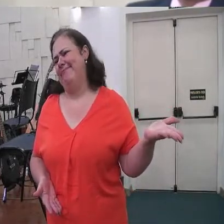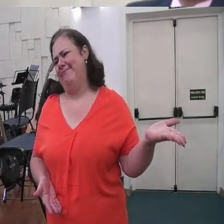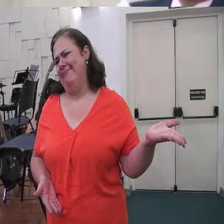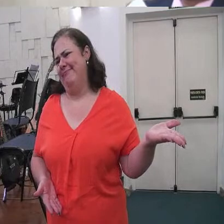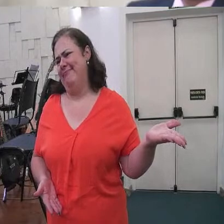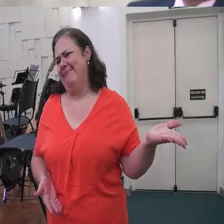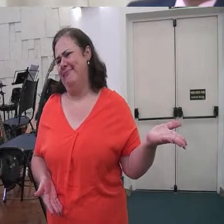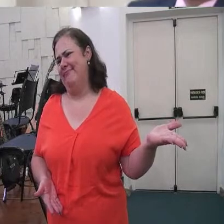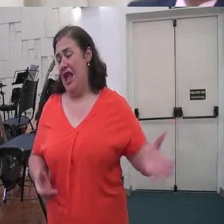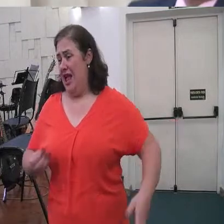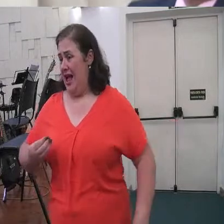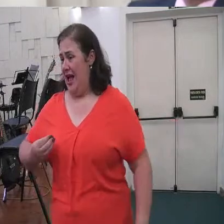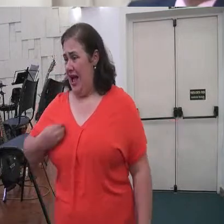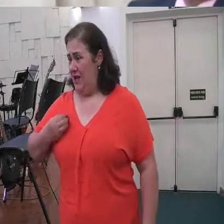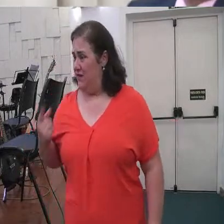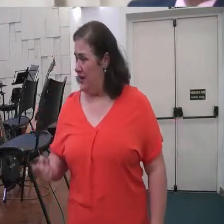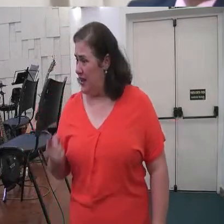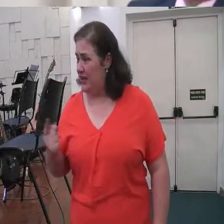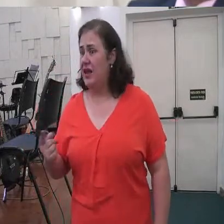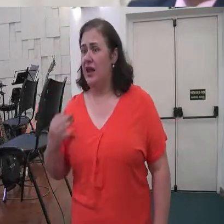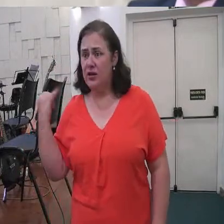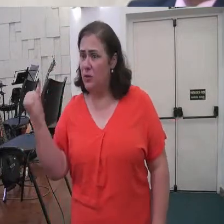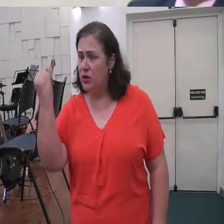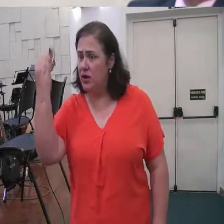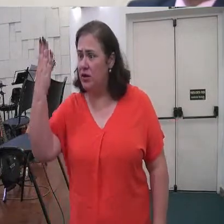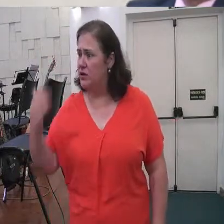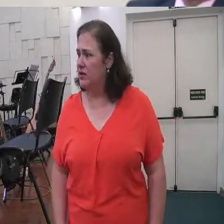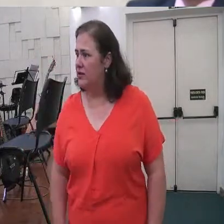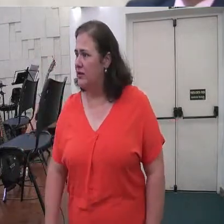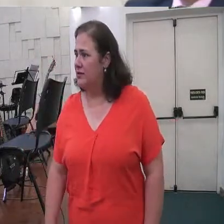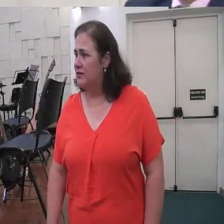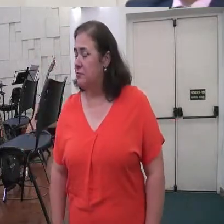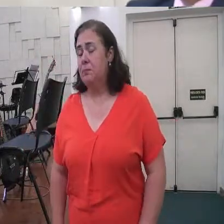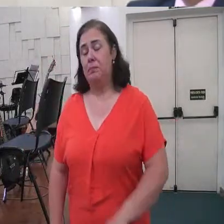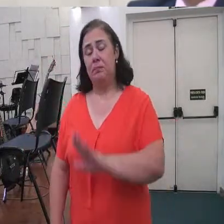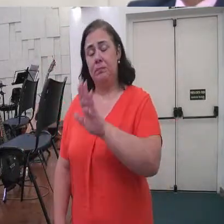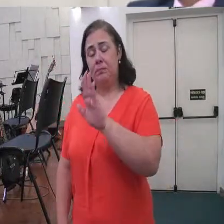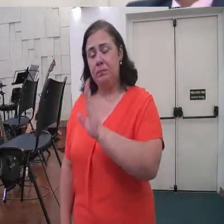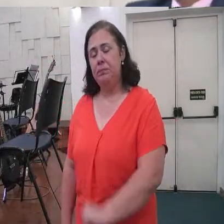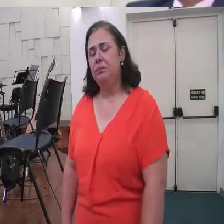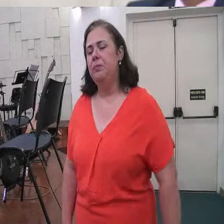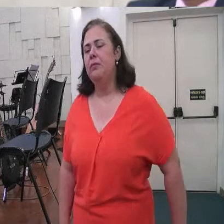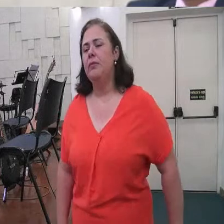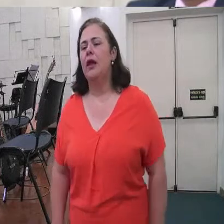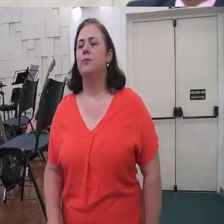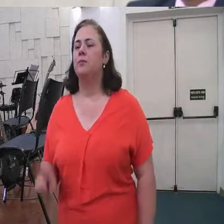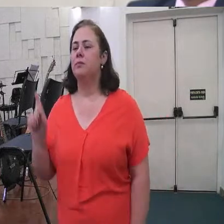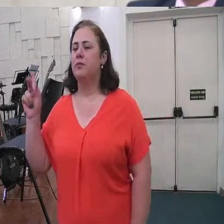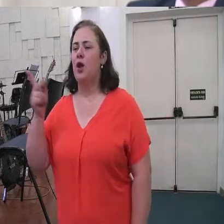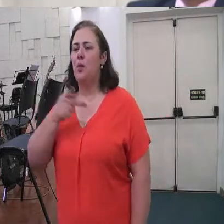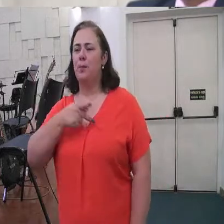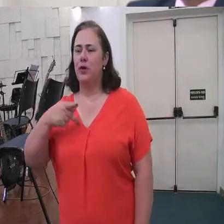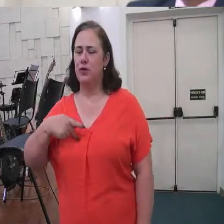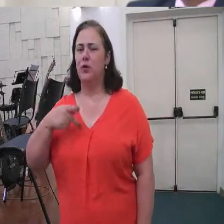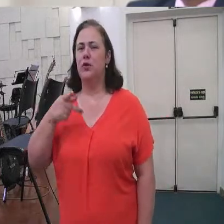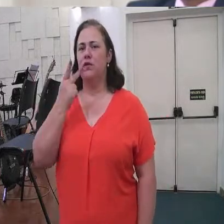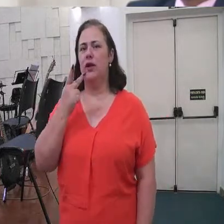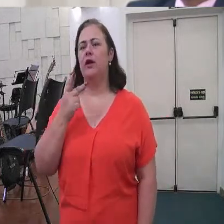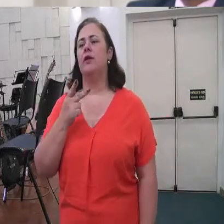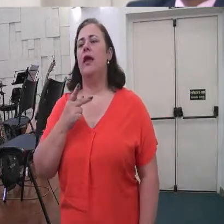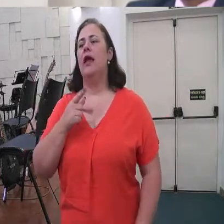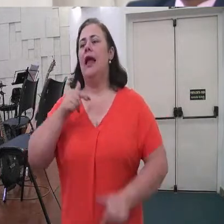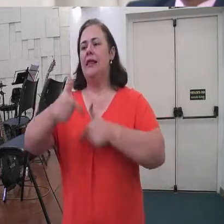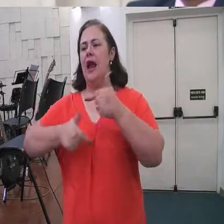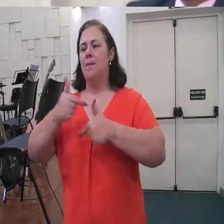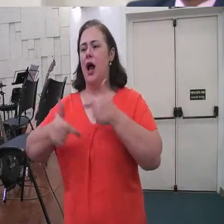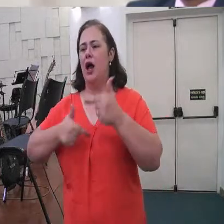Eu quero dizer uma coisa para vocês aqui, e esse pensamento é meu. Irmãos, eu trabalhei durante 15 anos numa empresa. E eu sempre fui